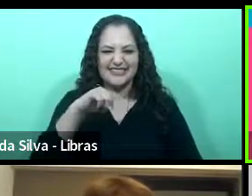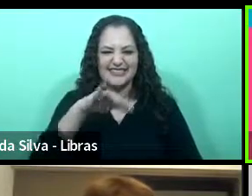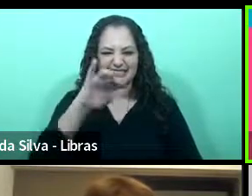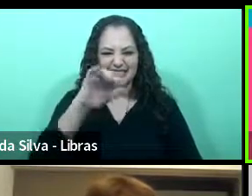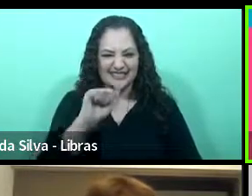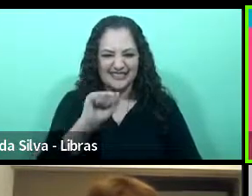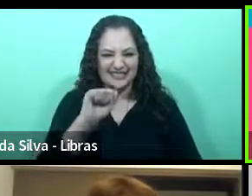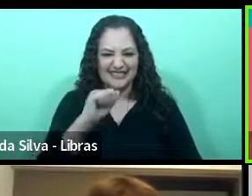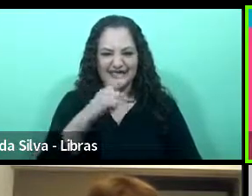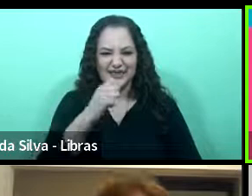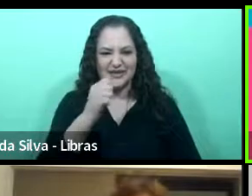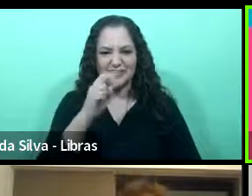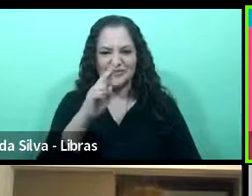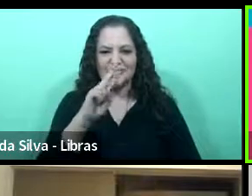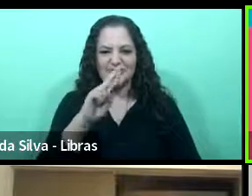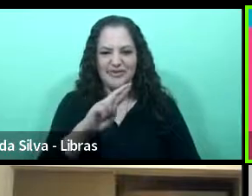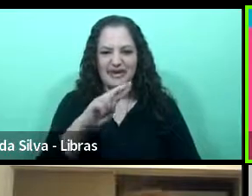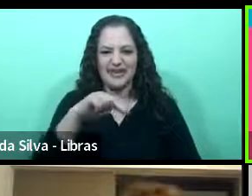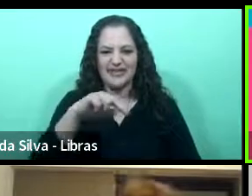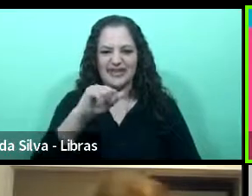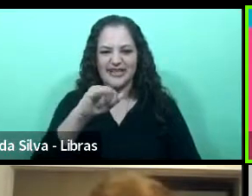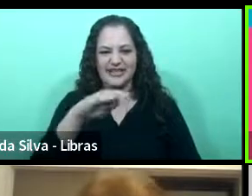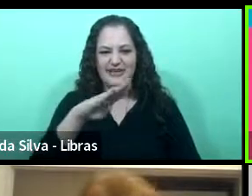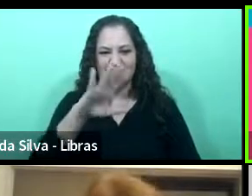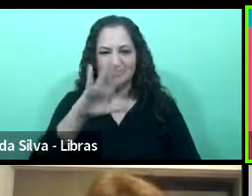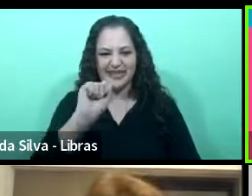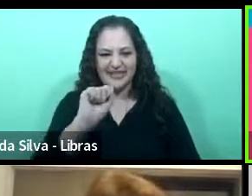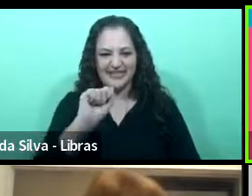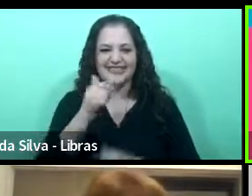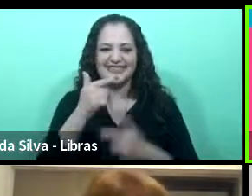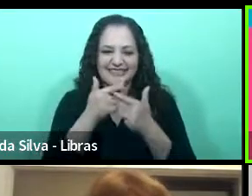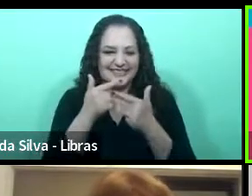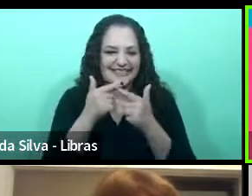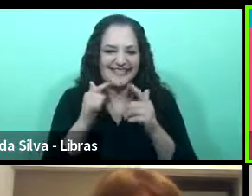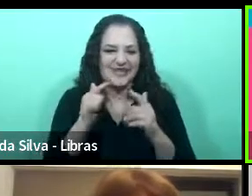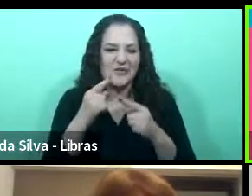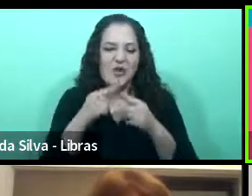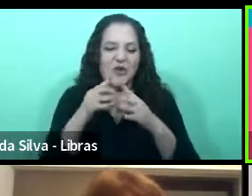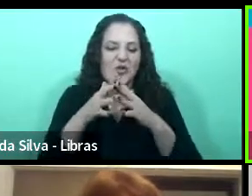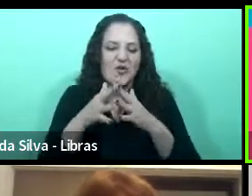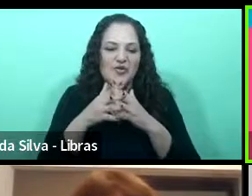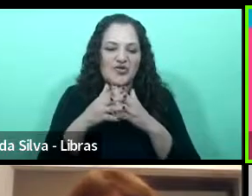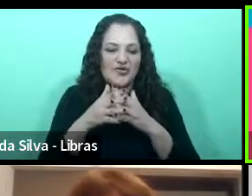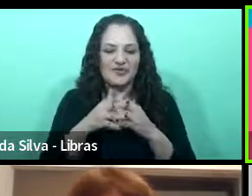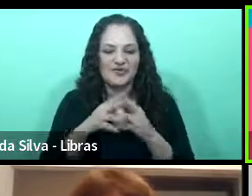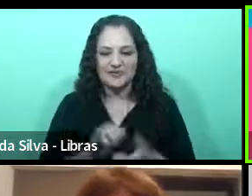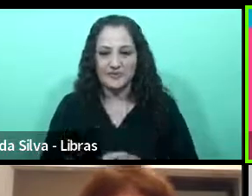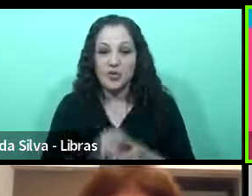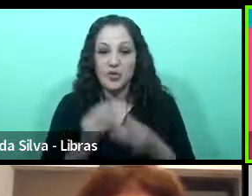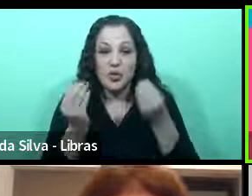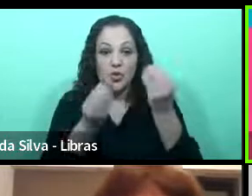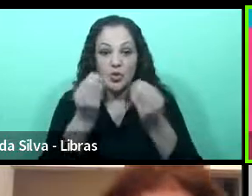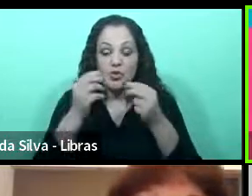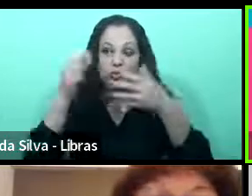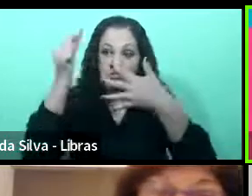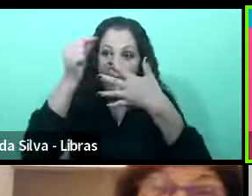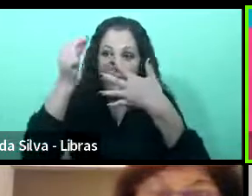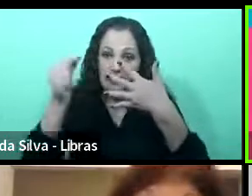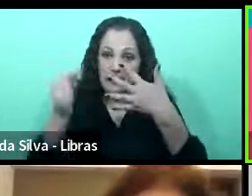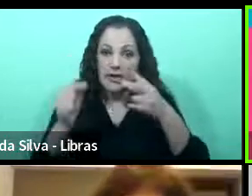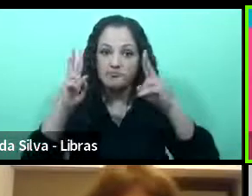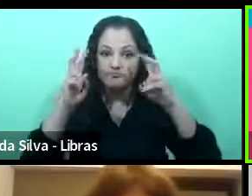perguntando, Marcos, como trazer as questões de envelhecimento para o contexto escolar de forma a criar interesse pelo